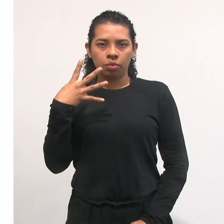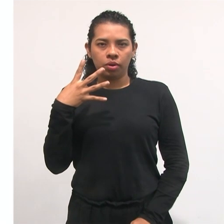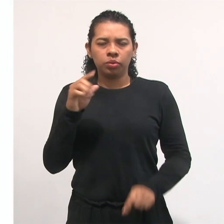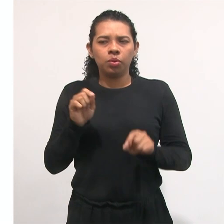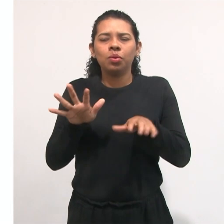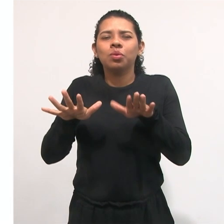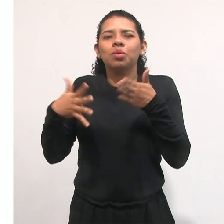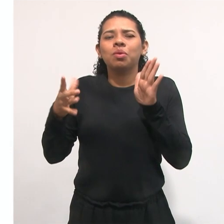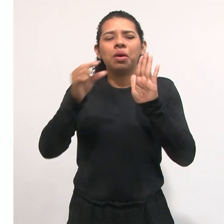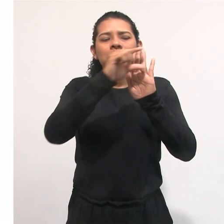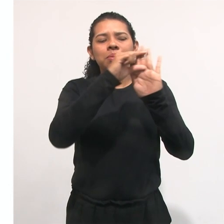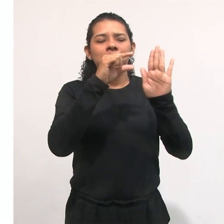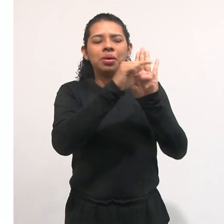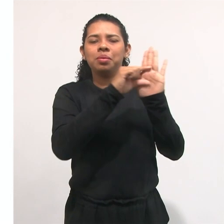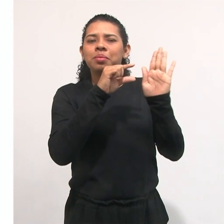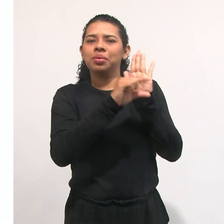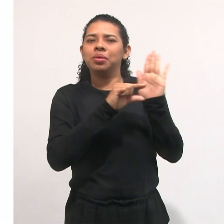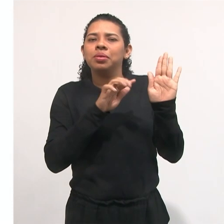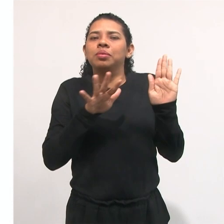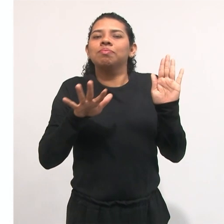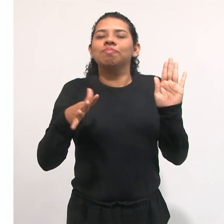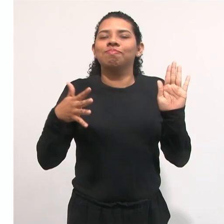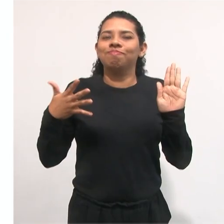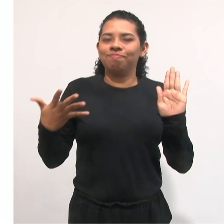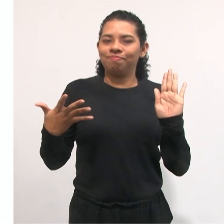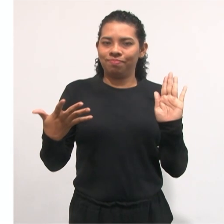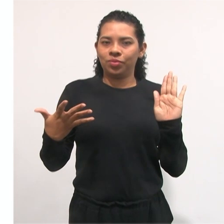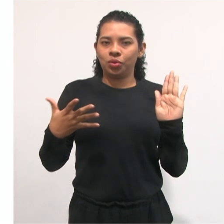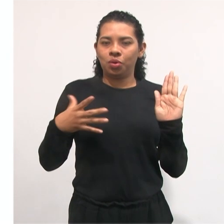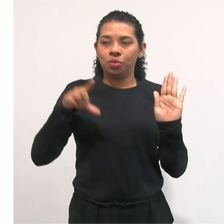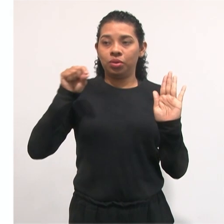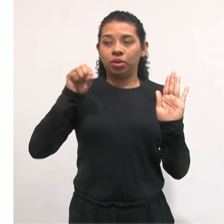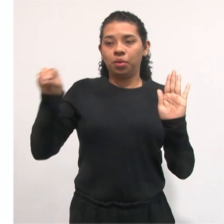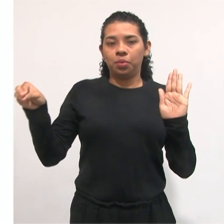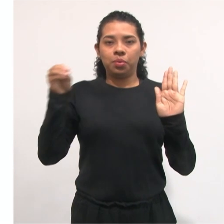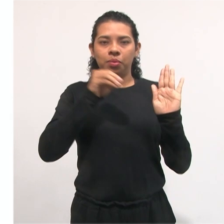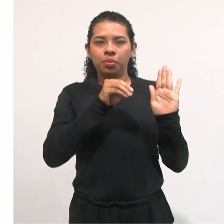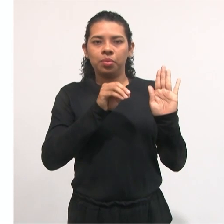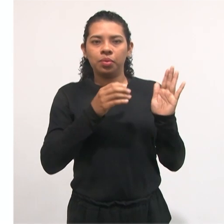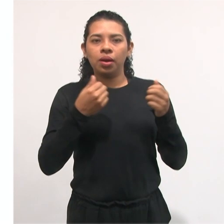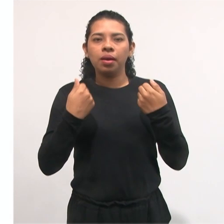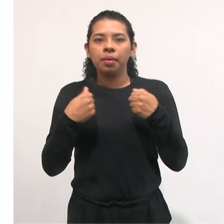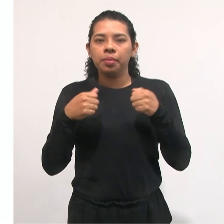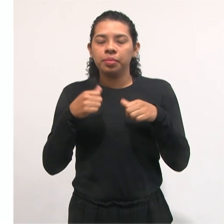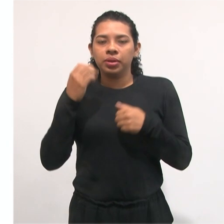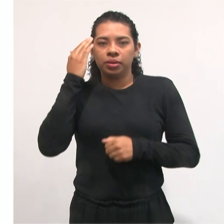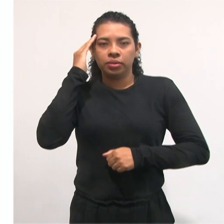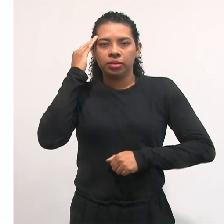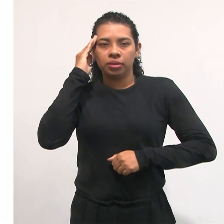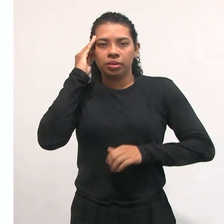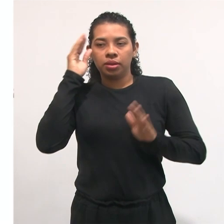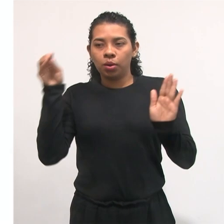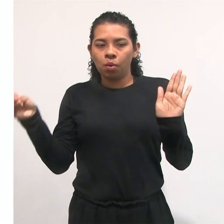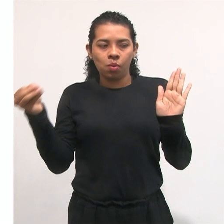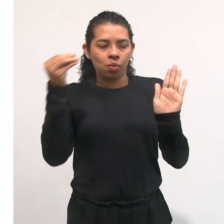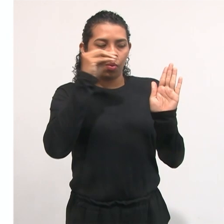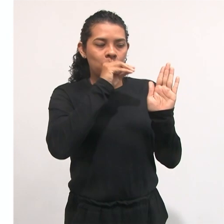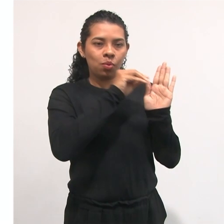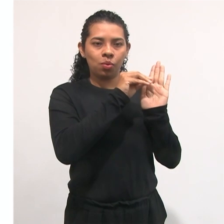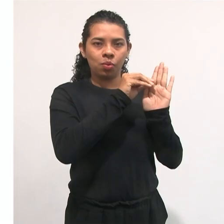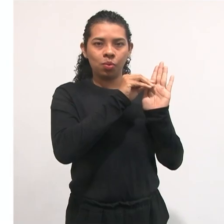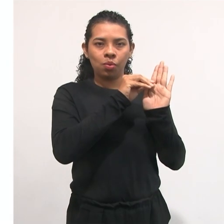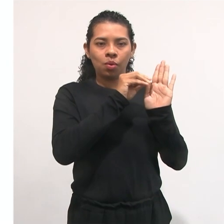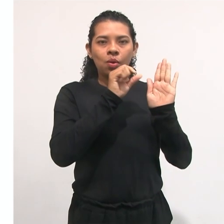aqueles servidores, eles vai ser inserido em qual linha, professor? Porque eu tenho 24 na segunda classe e 24 na terceira classe. Eles vão